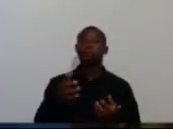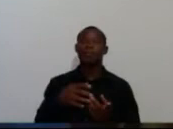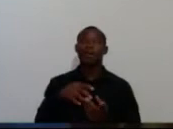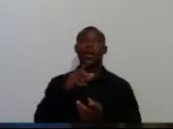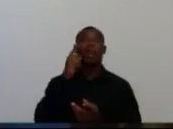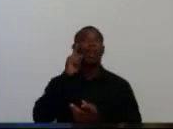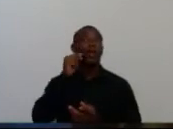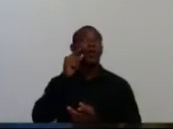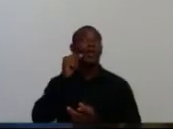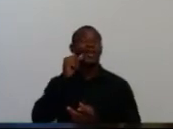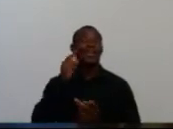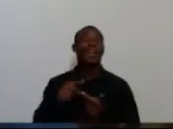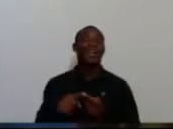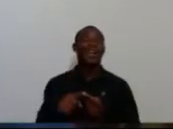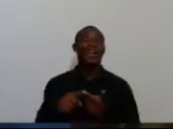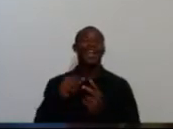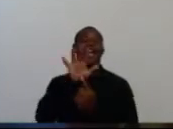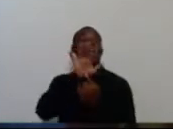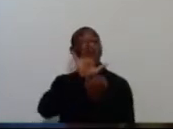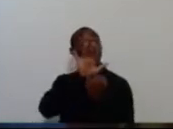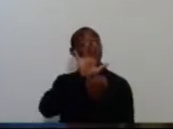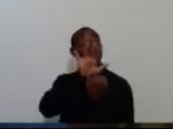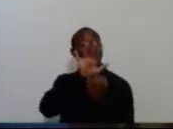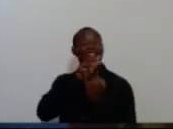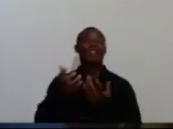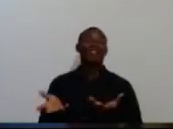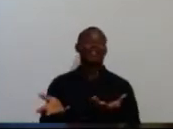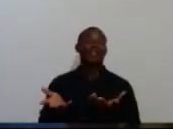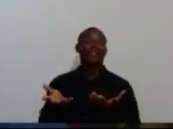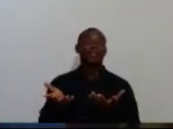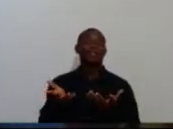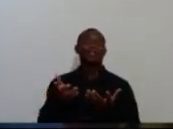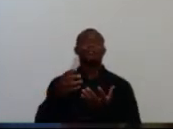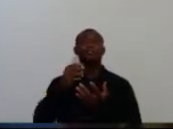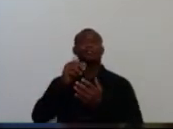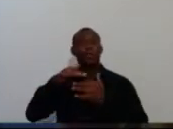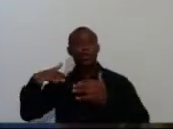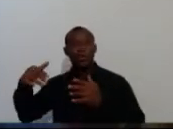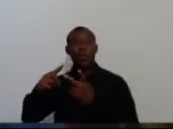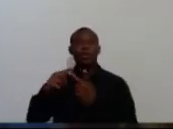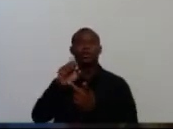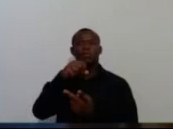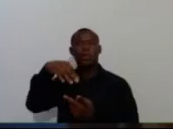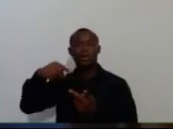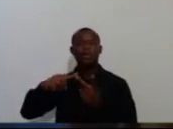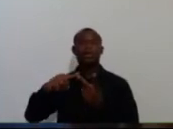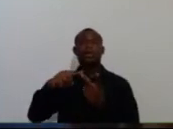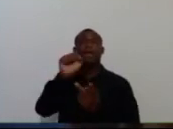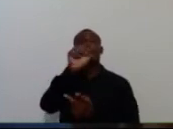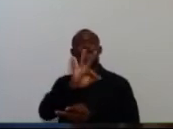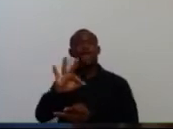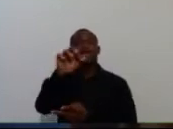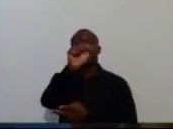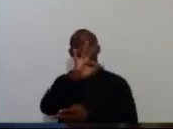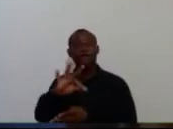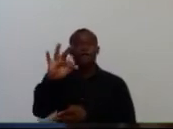Lençóis, Feira de Santana, Barreiras. Então, nós formamos uma rede que tem